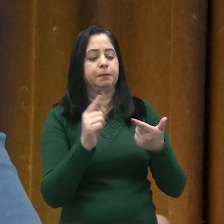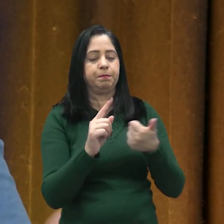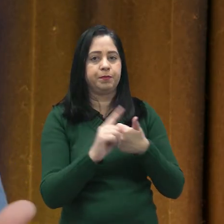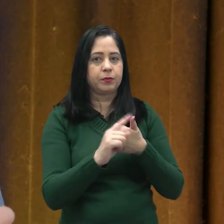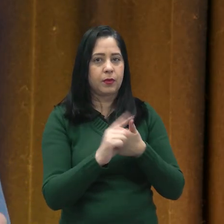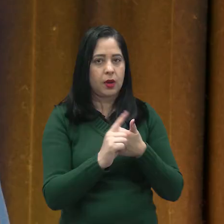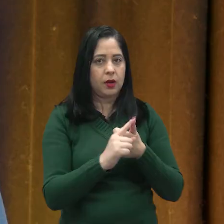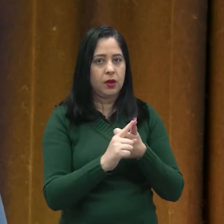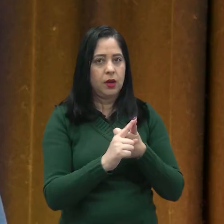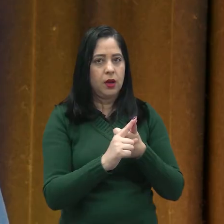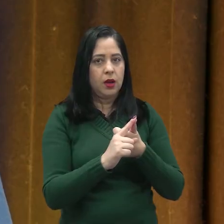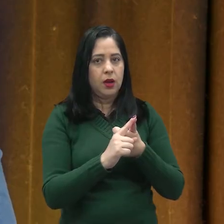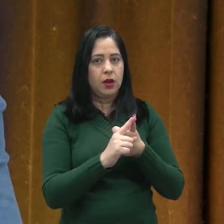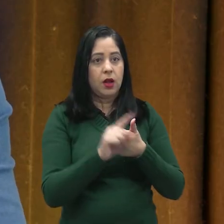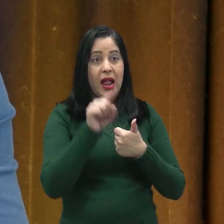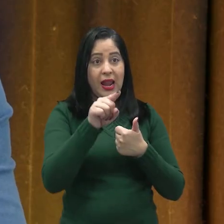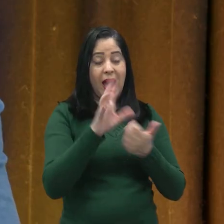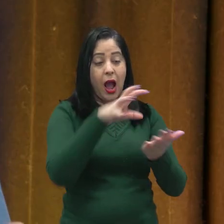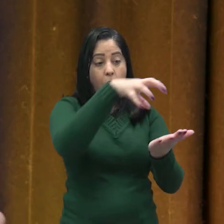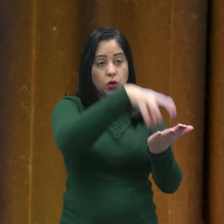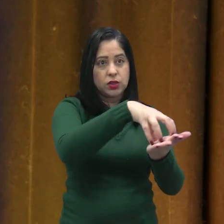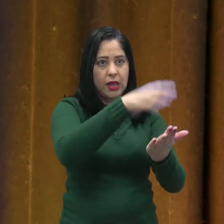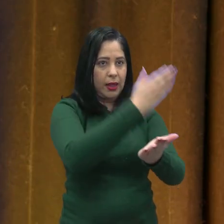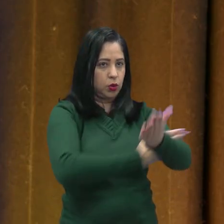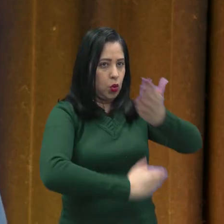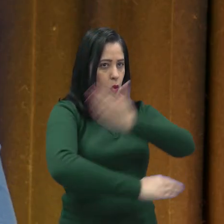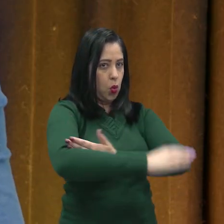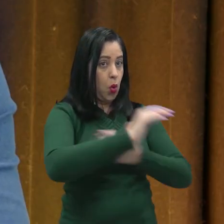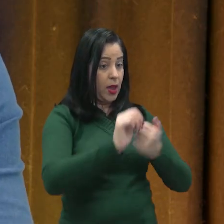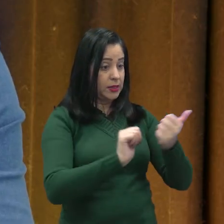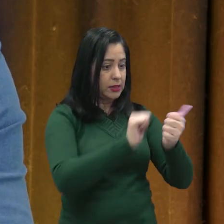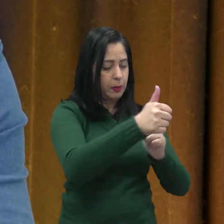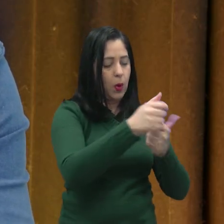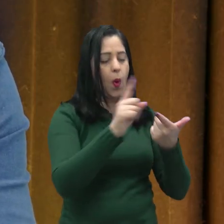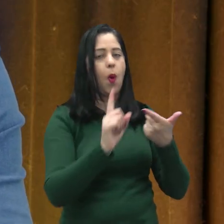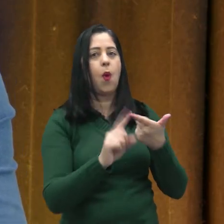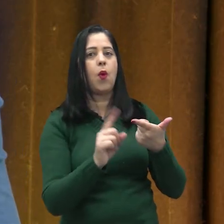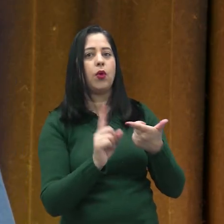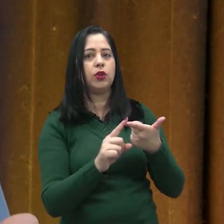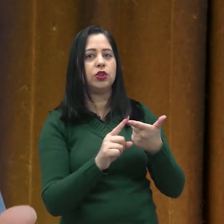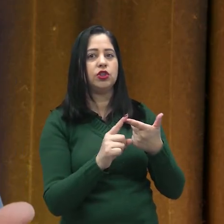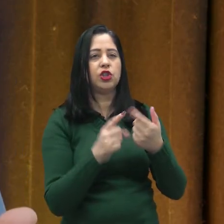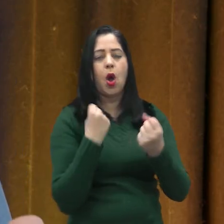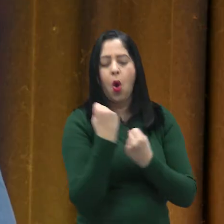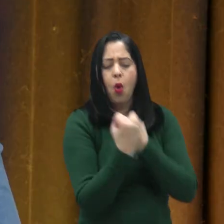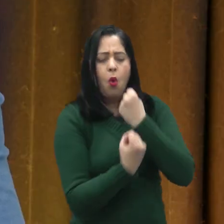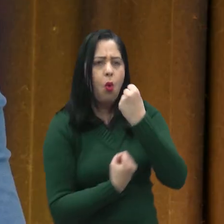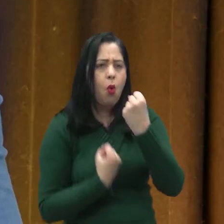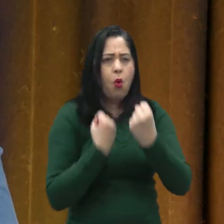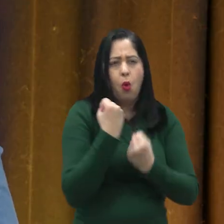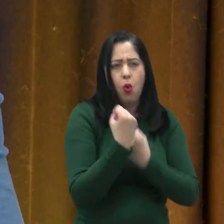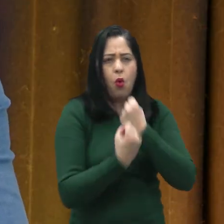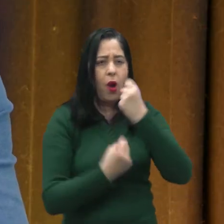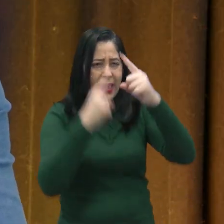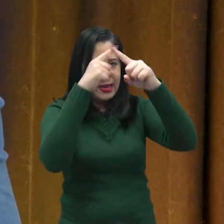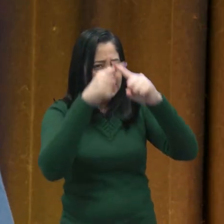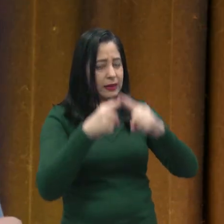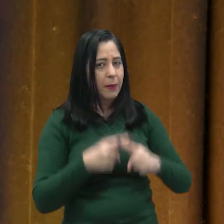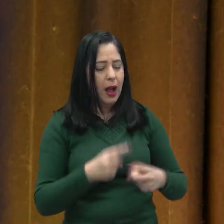né? Hoje, você pega, por exemplo, o Centro do Paradesporto, trouxemos para cá corridas como meia